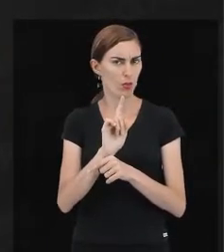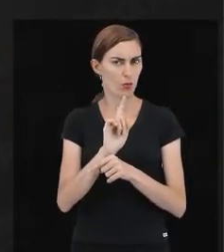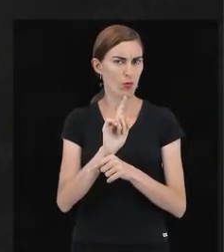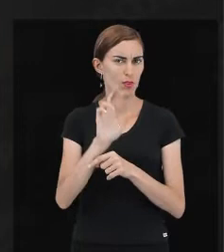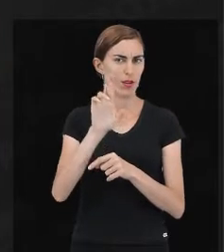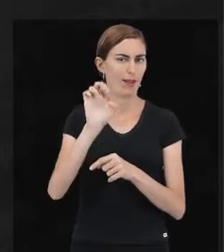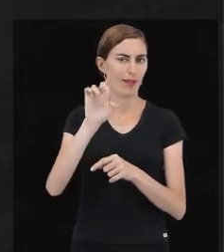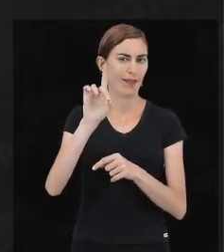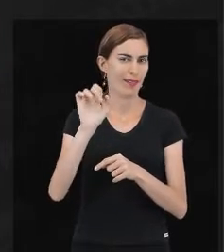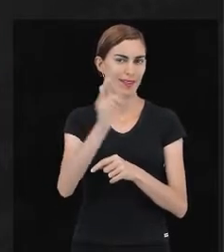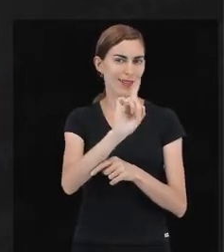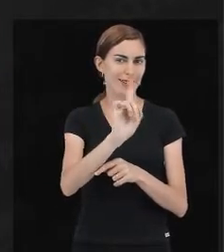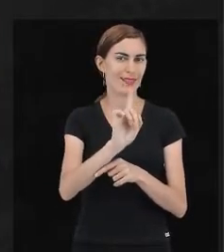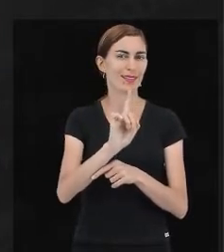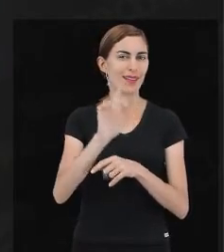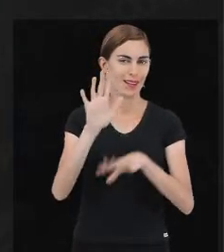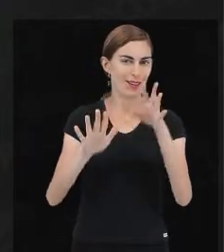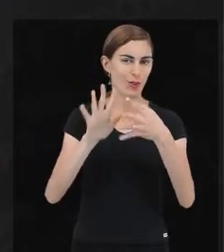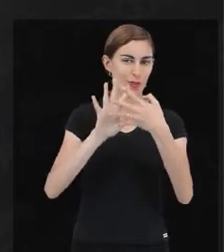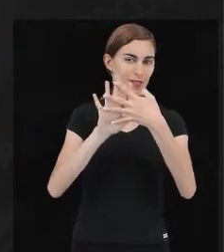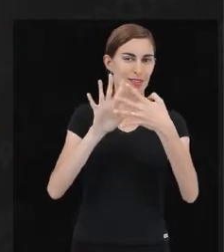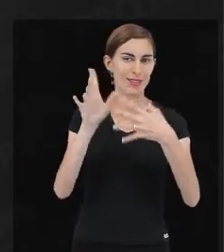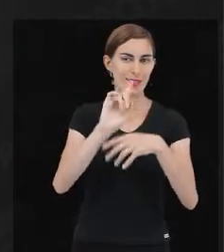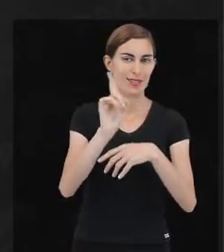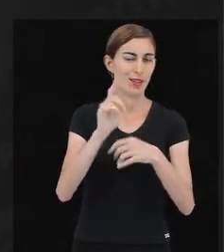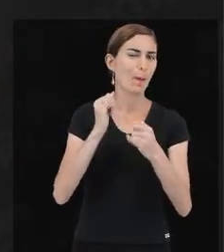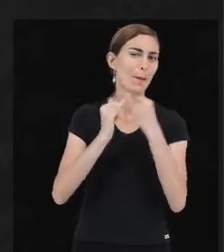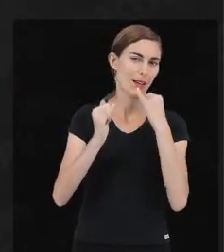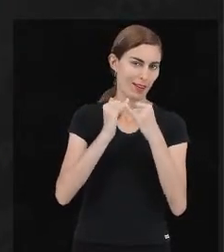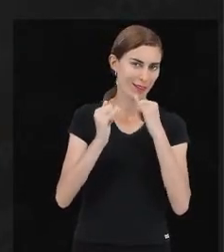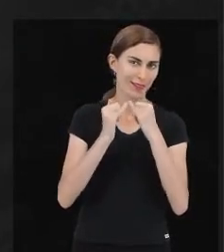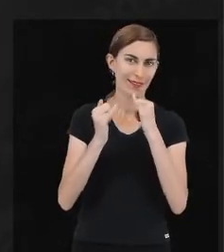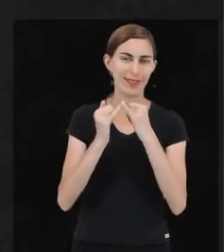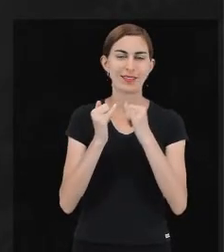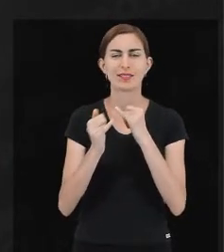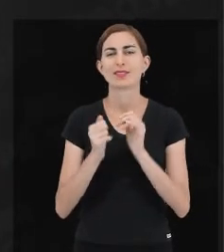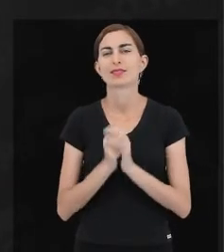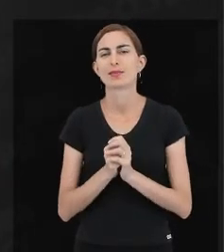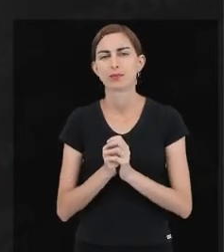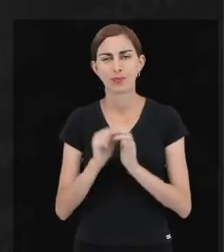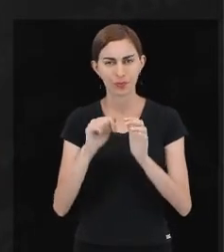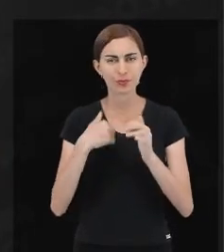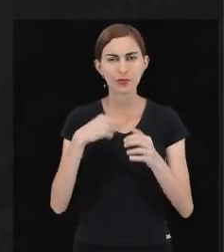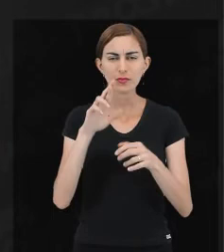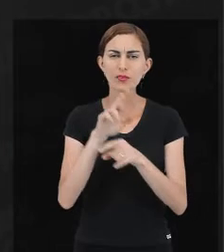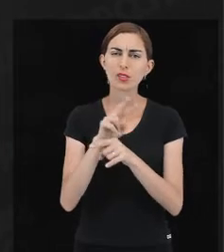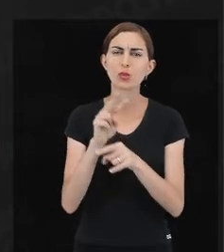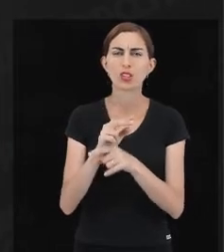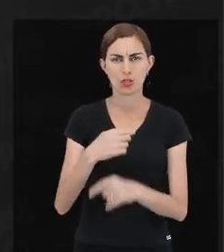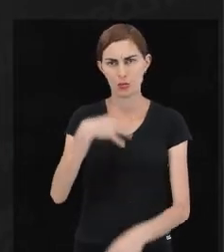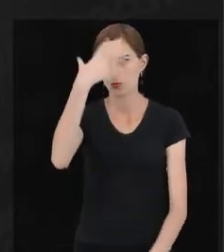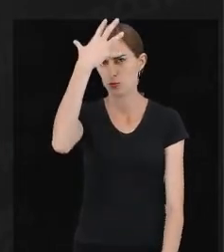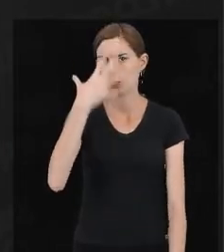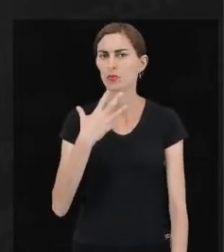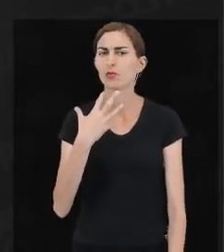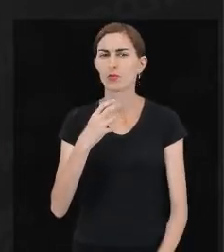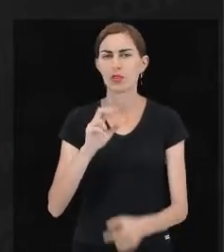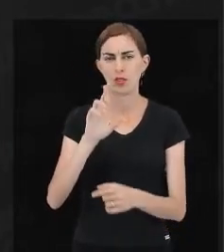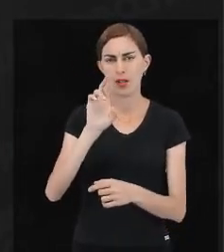Não é essa rede, apesar de que elas podem até ter suas semelhanças. A rede de proteção a que nos referimos é algo bem mais